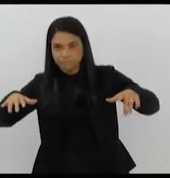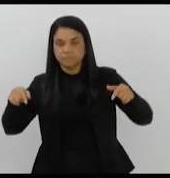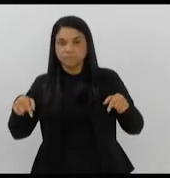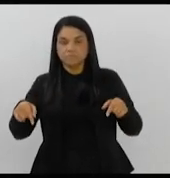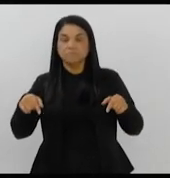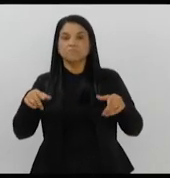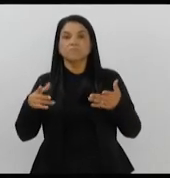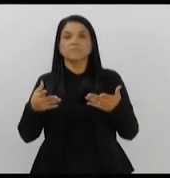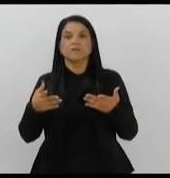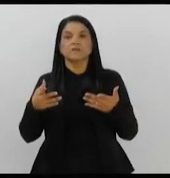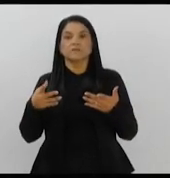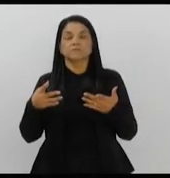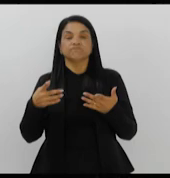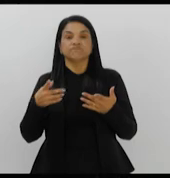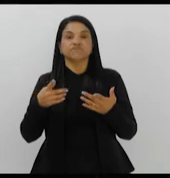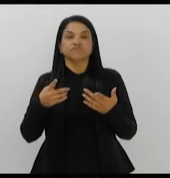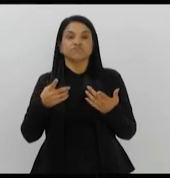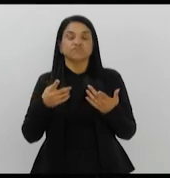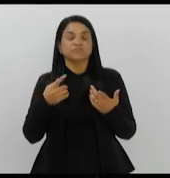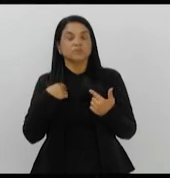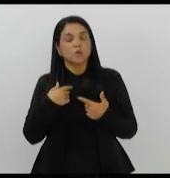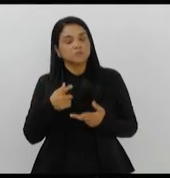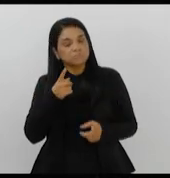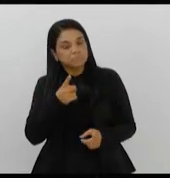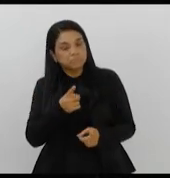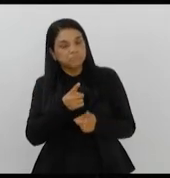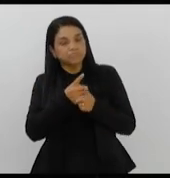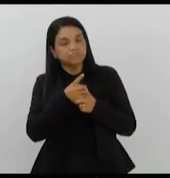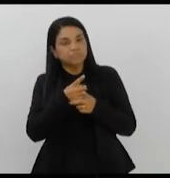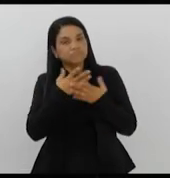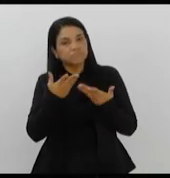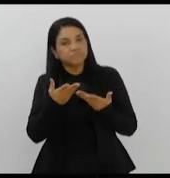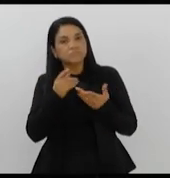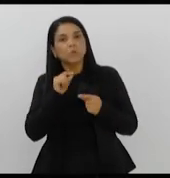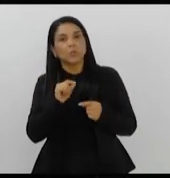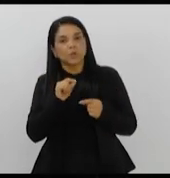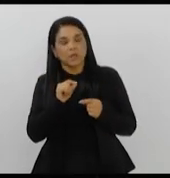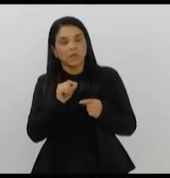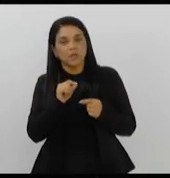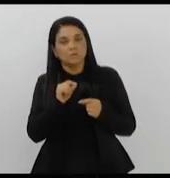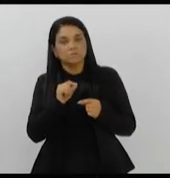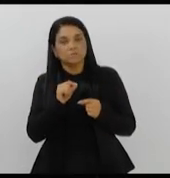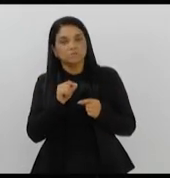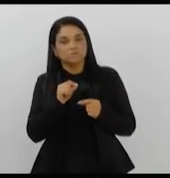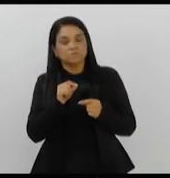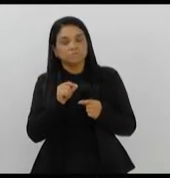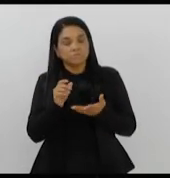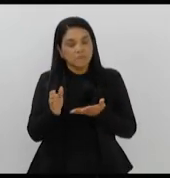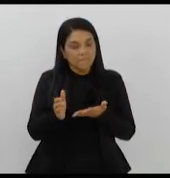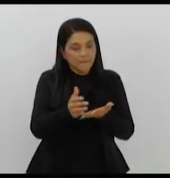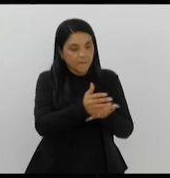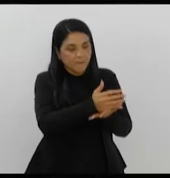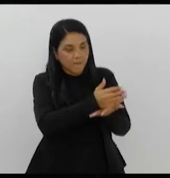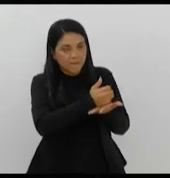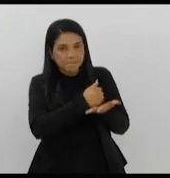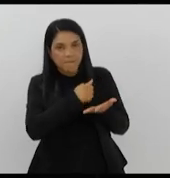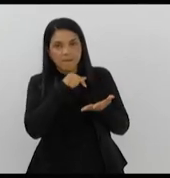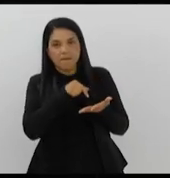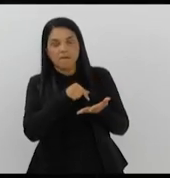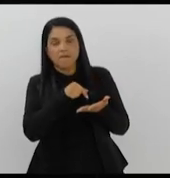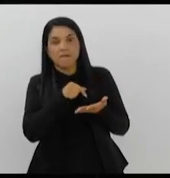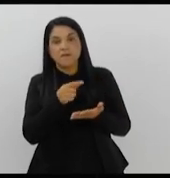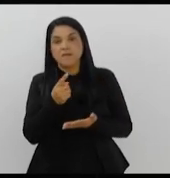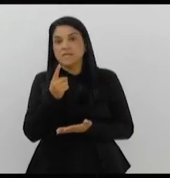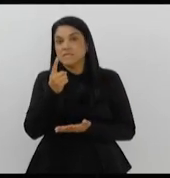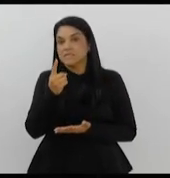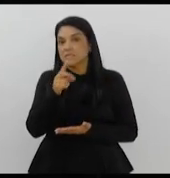Difícil estimativa, mas achamos que isso poderia render 150 milhões